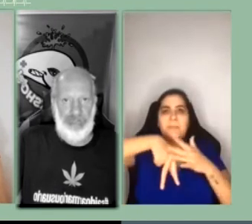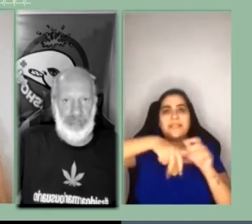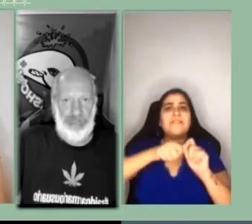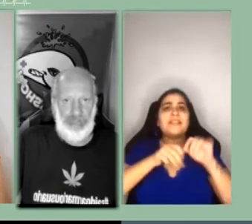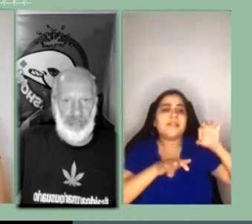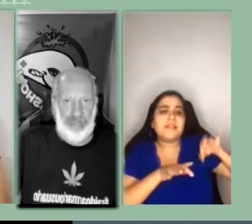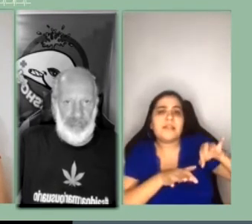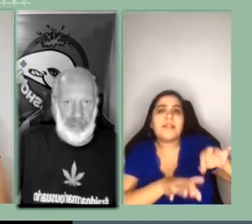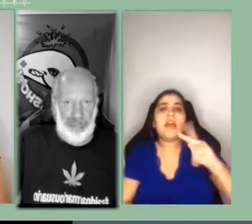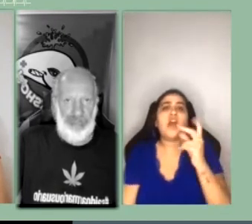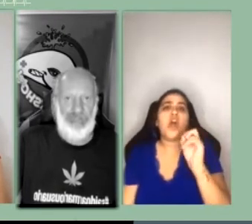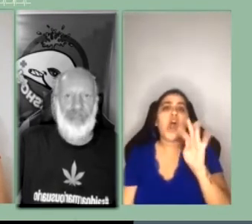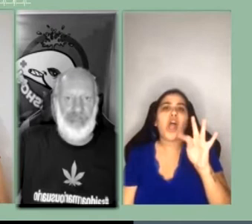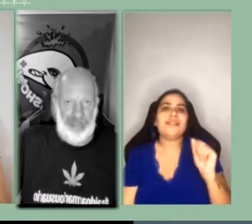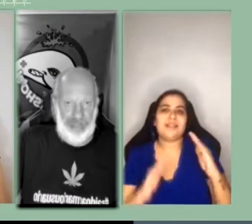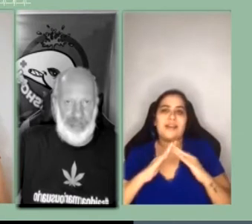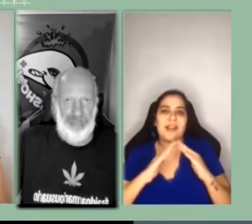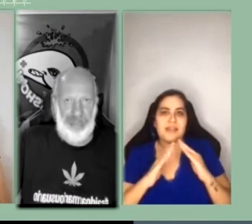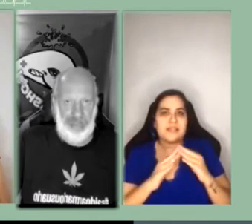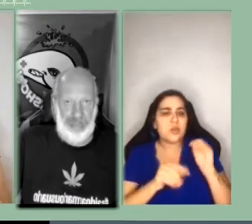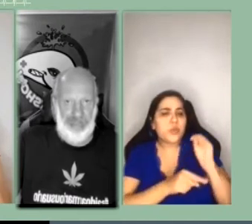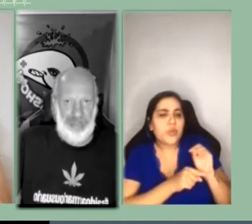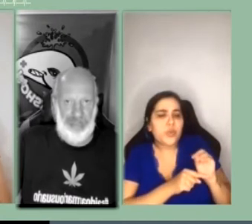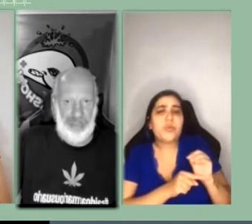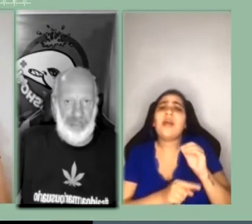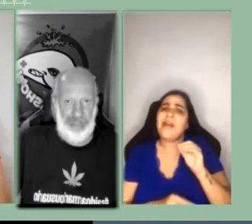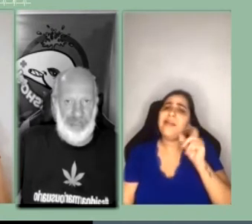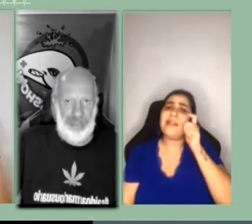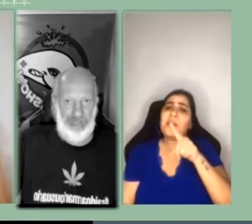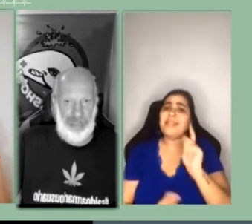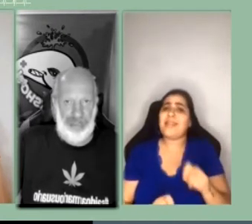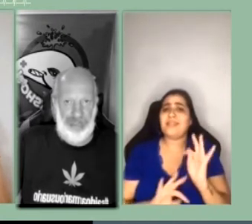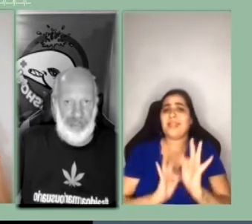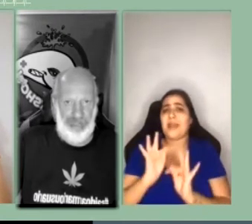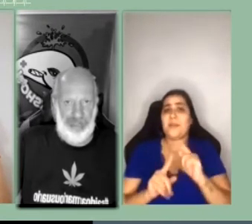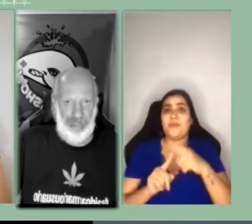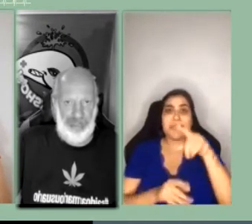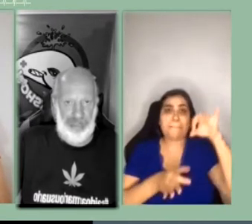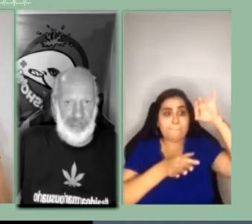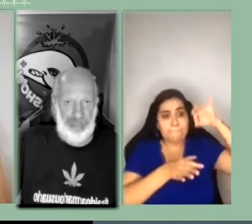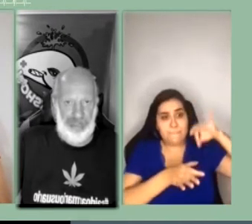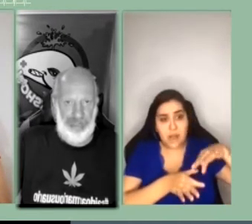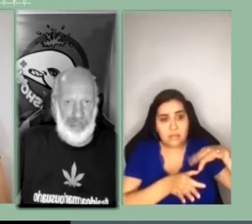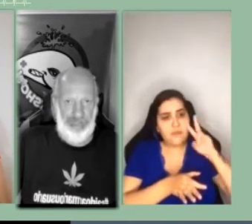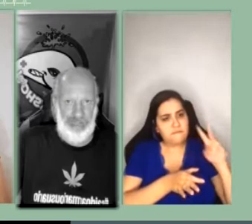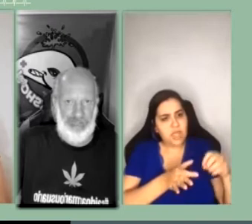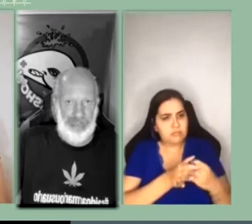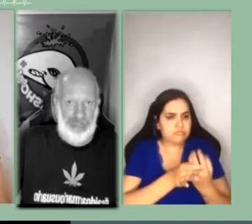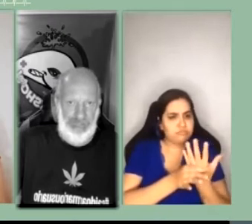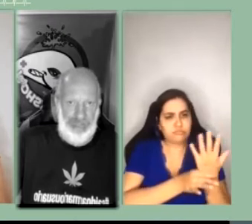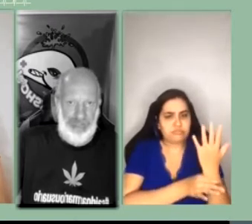horta é terapêutica. Você pode... É muito interessante você plantar, você ver crescer,